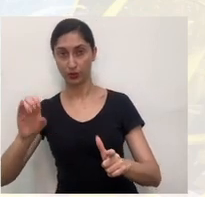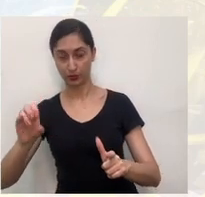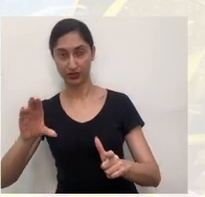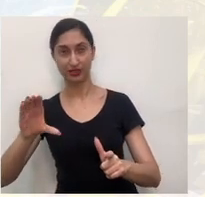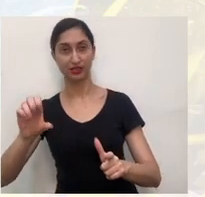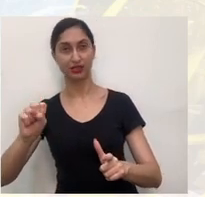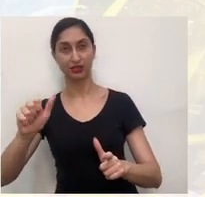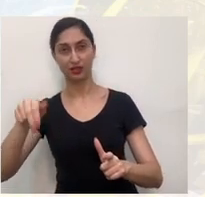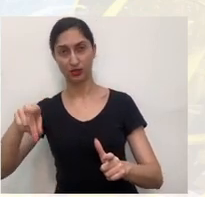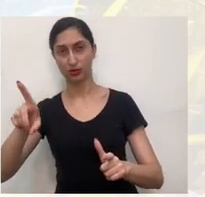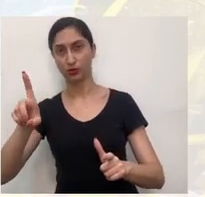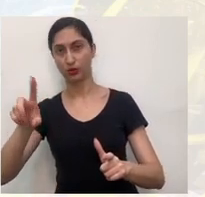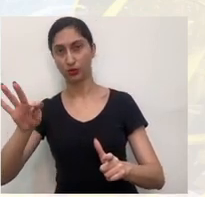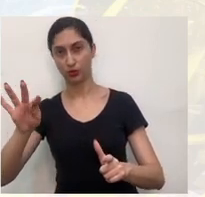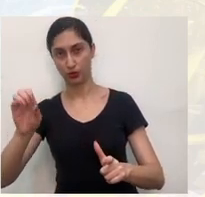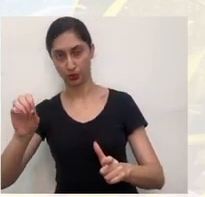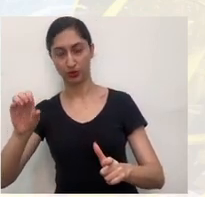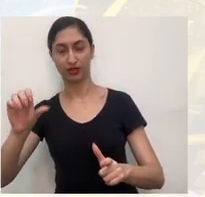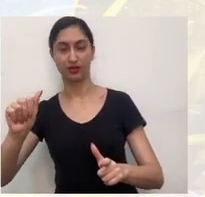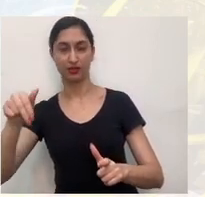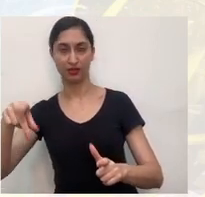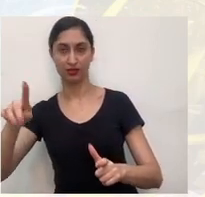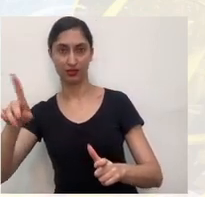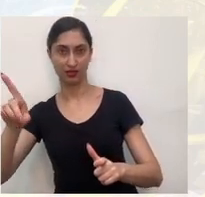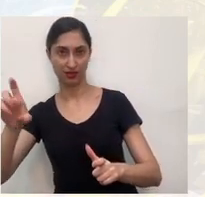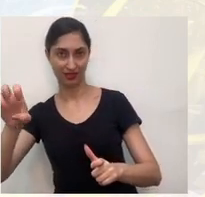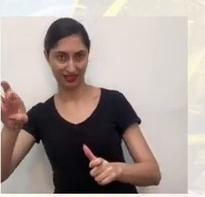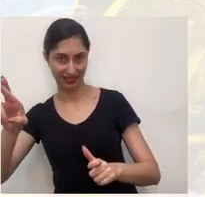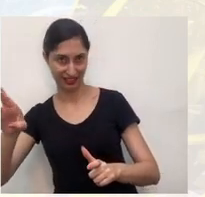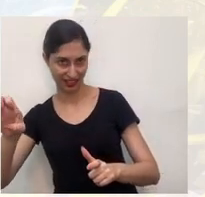de bancos, né? Então,